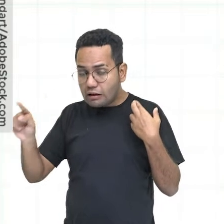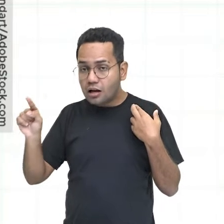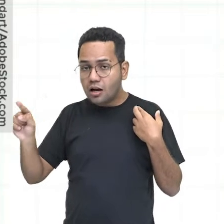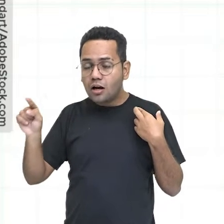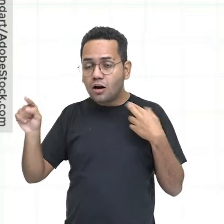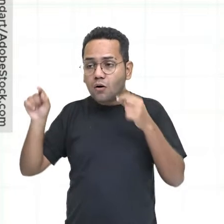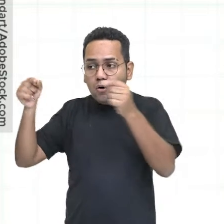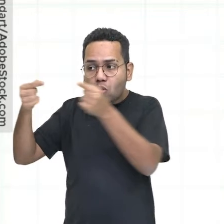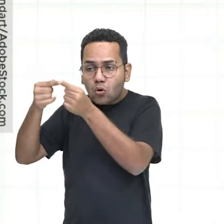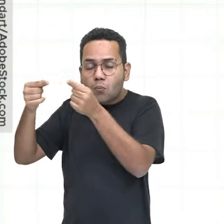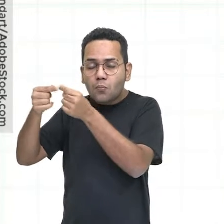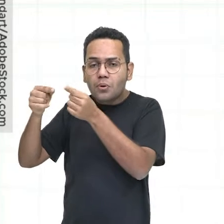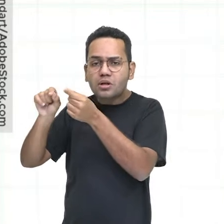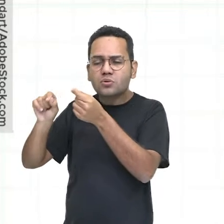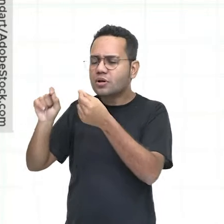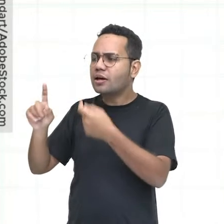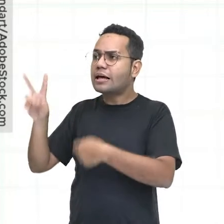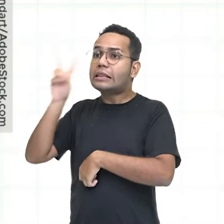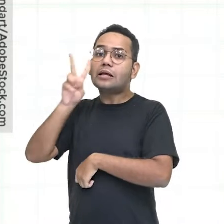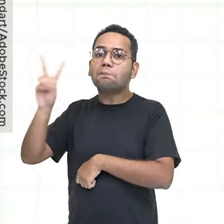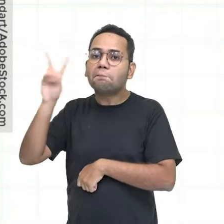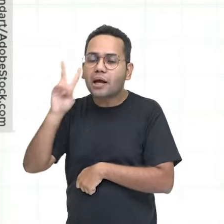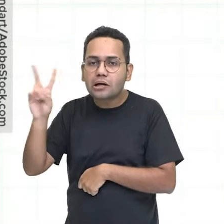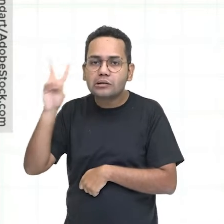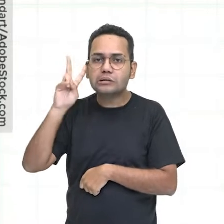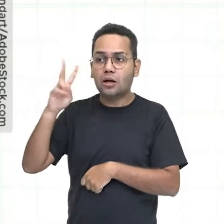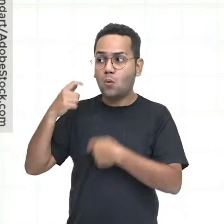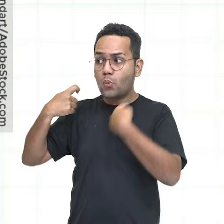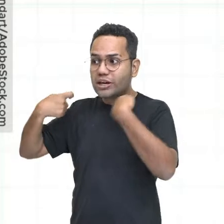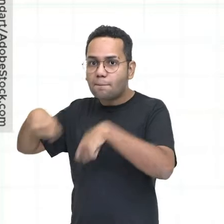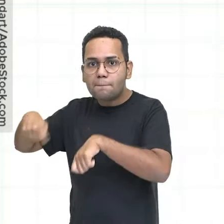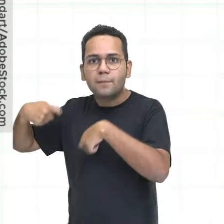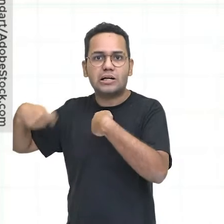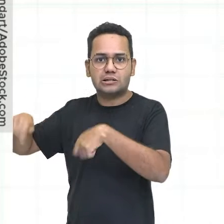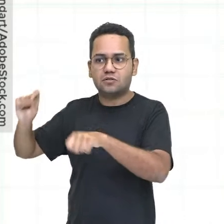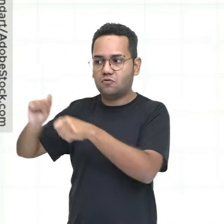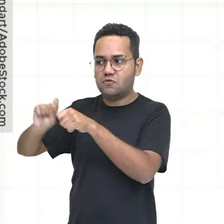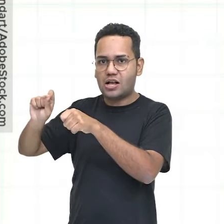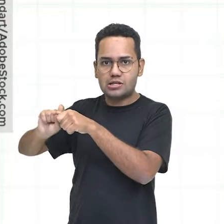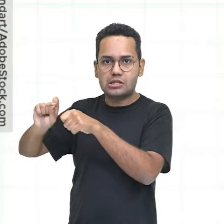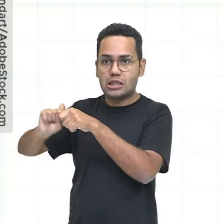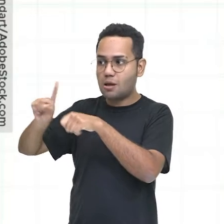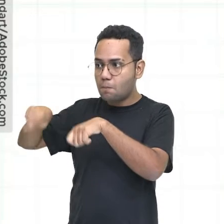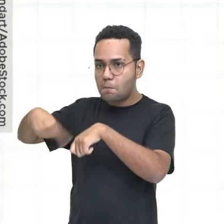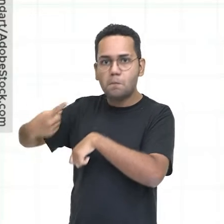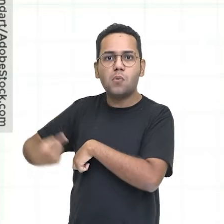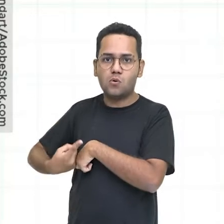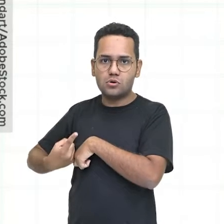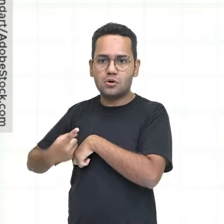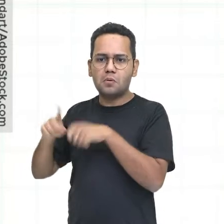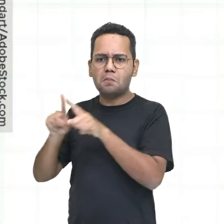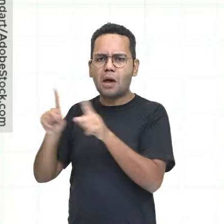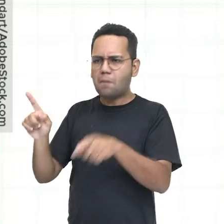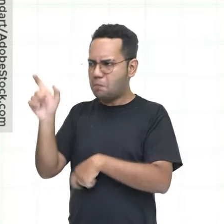aqui nesse sentido de obrigação, né? De dever, ok? Que é a característica dele. Ele por si só não tem